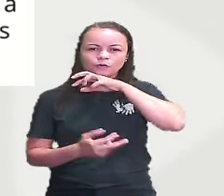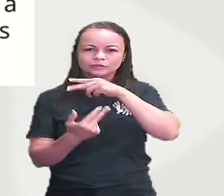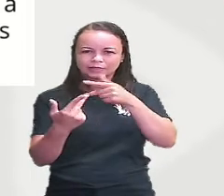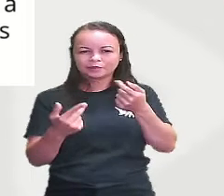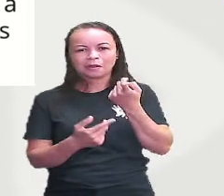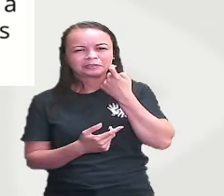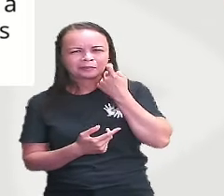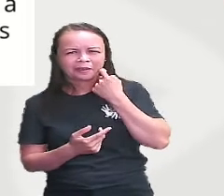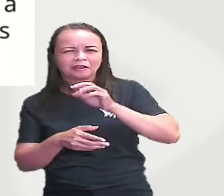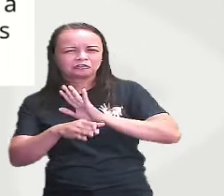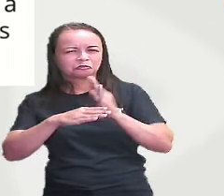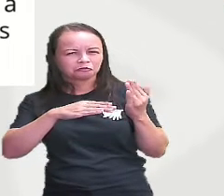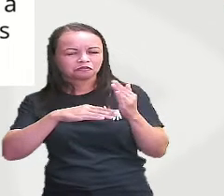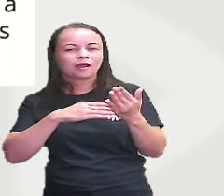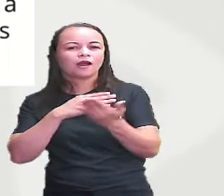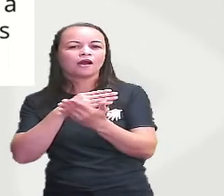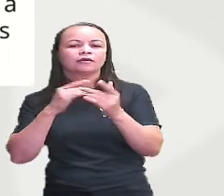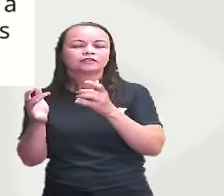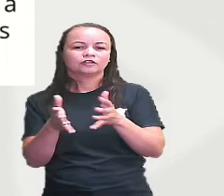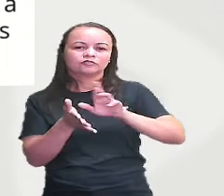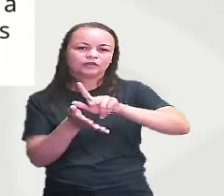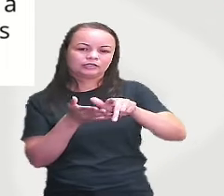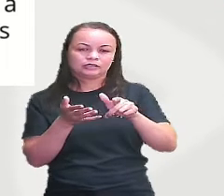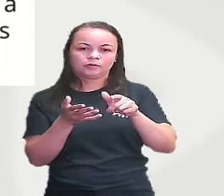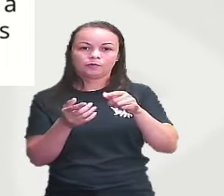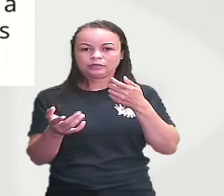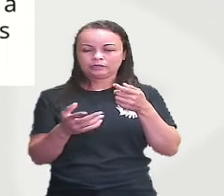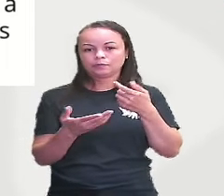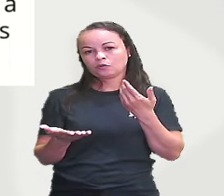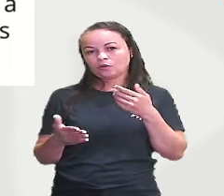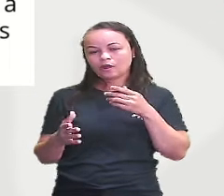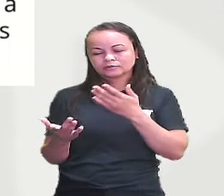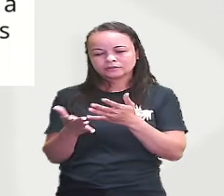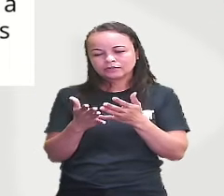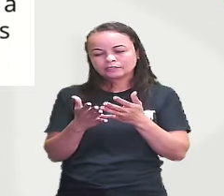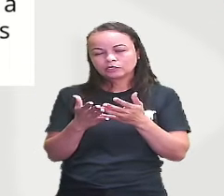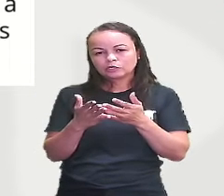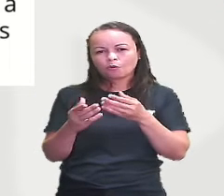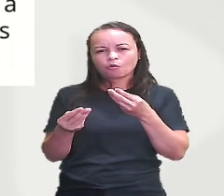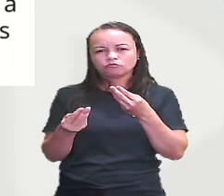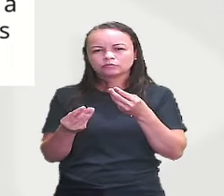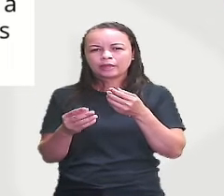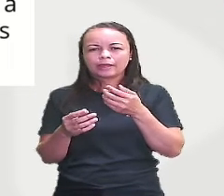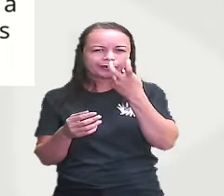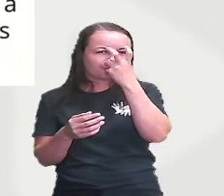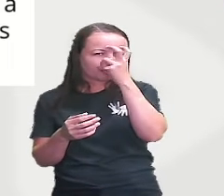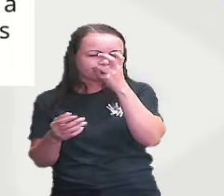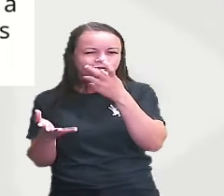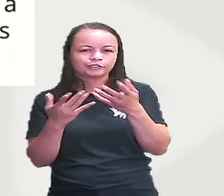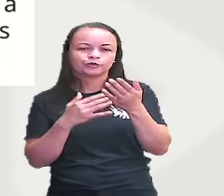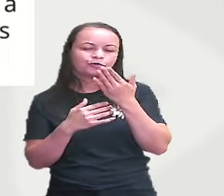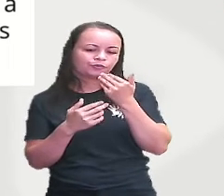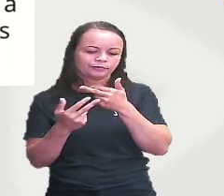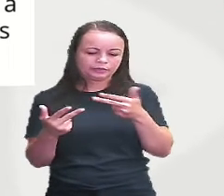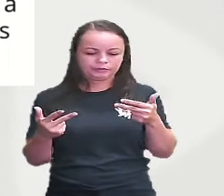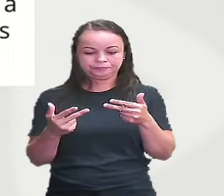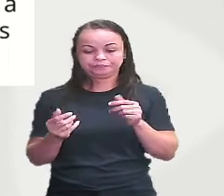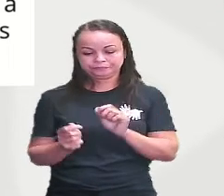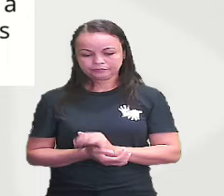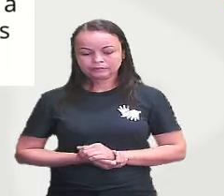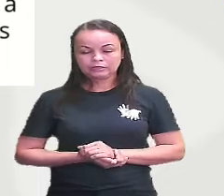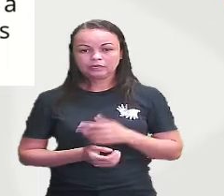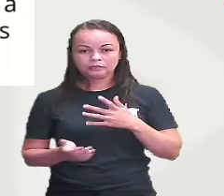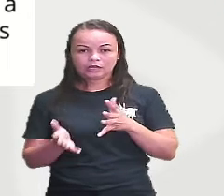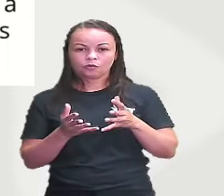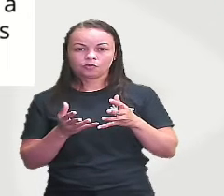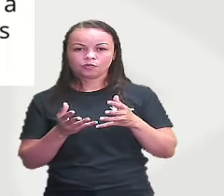ingerir o lixo por acidente ou confundi-lo com comida, tá? Os problemas não param por aí. O plástico, pouco a pouco, vai